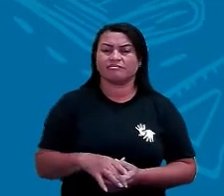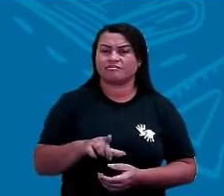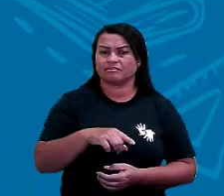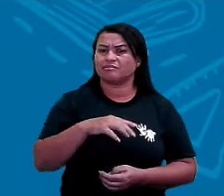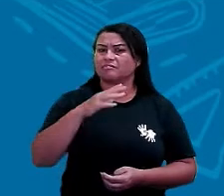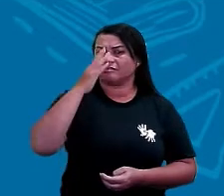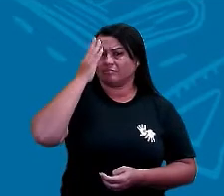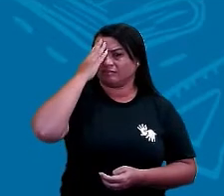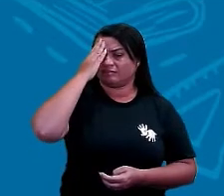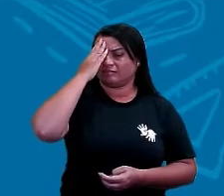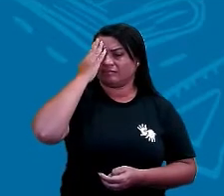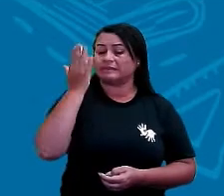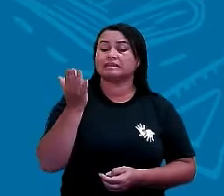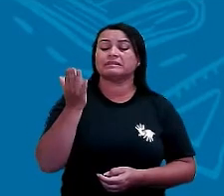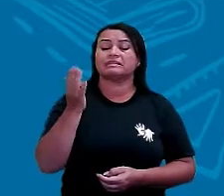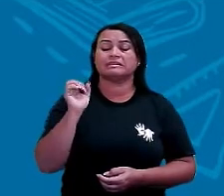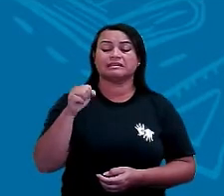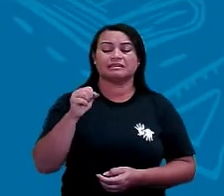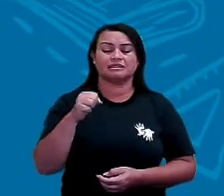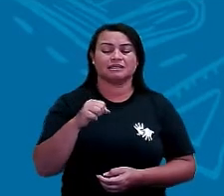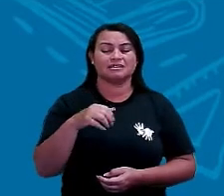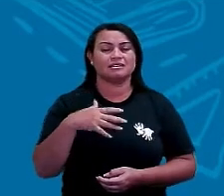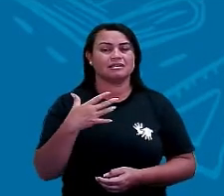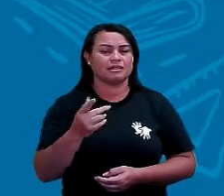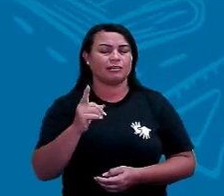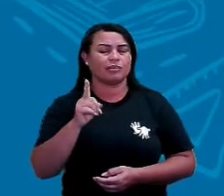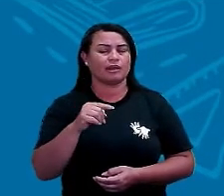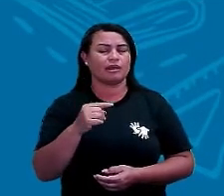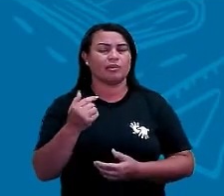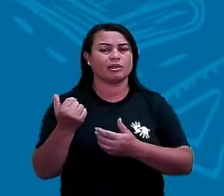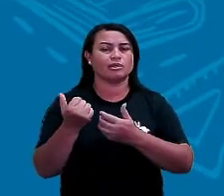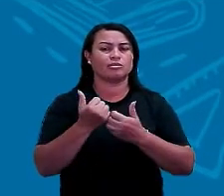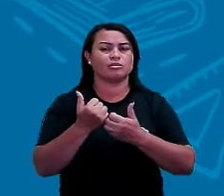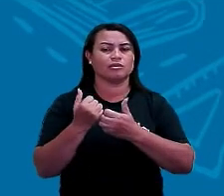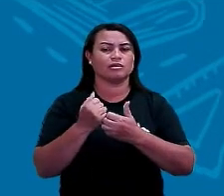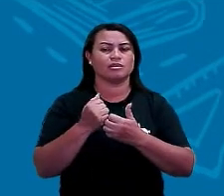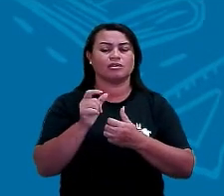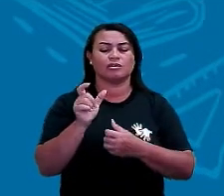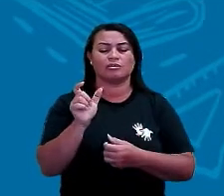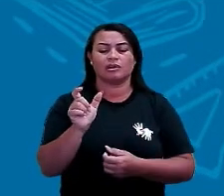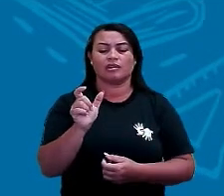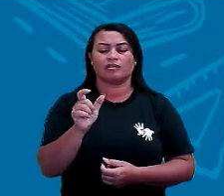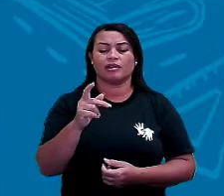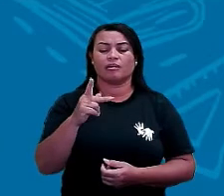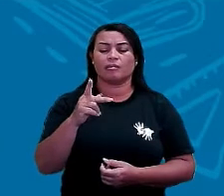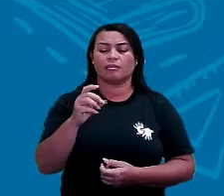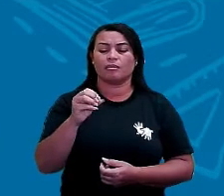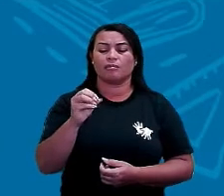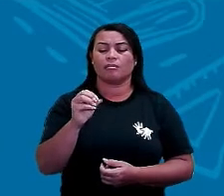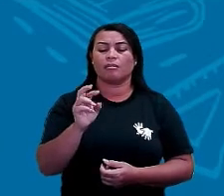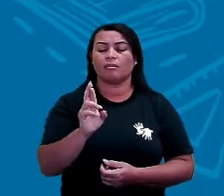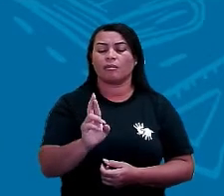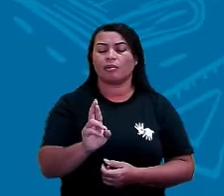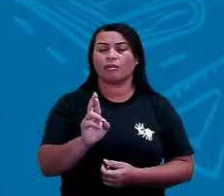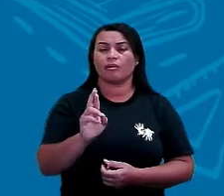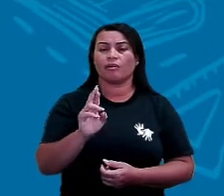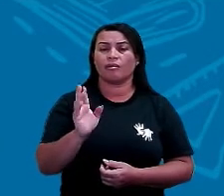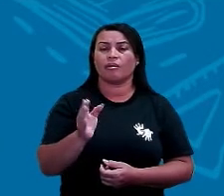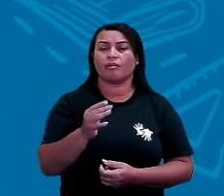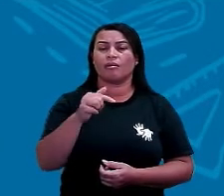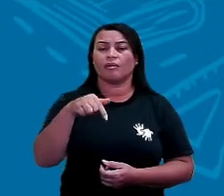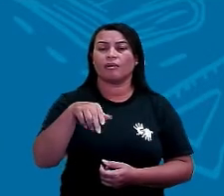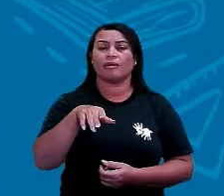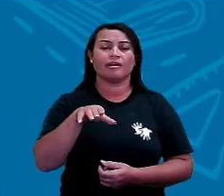foi. Isso mesmo, gente. Nesse caso, é uma substituição desse porquê por esse pela qual,